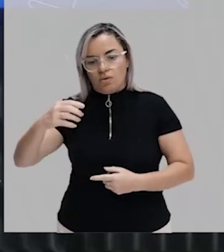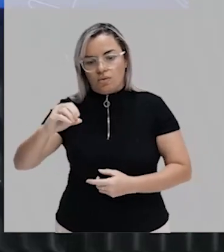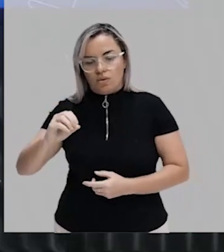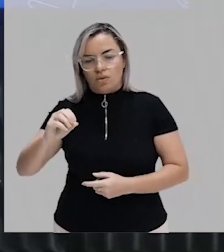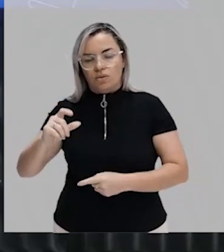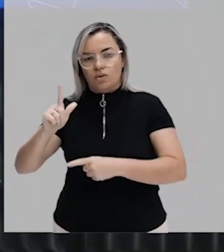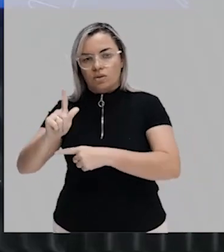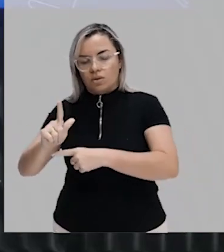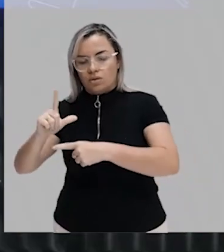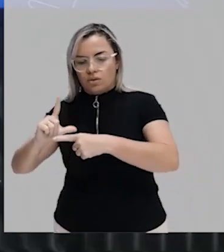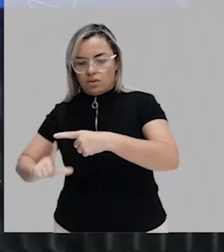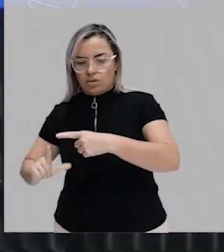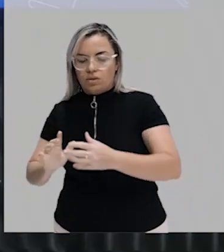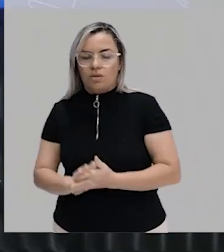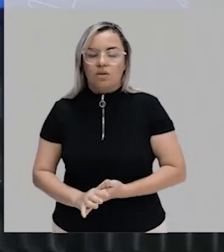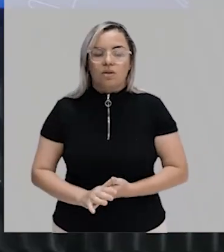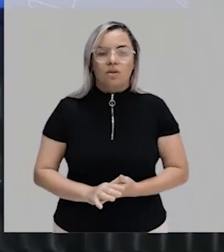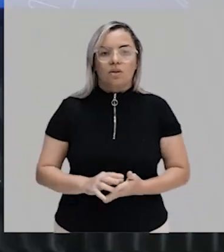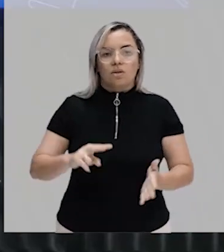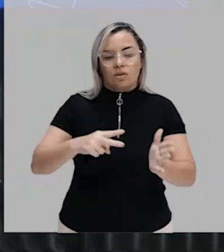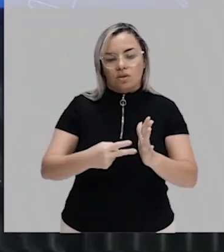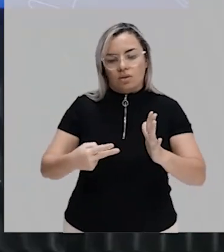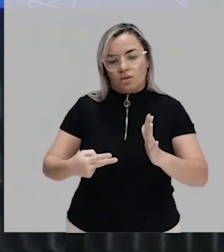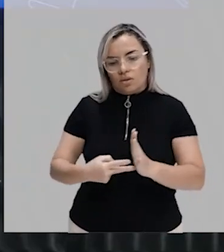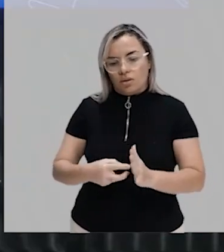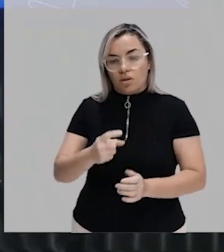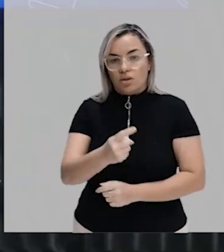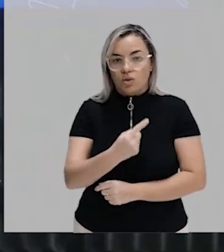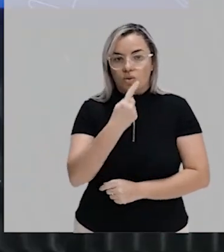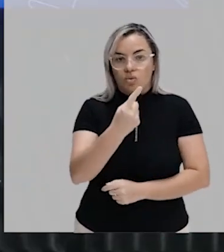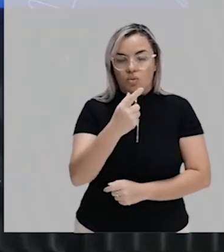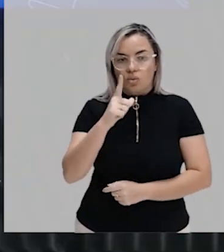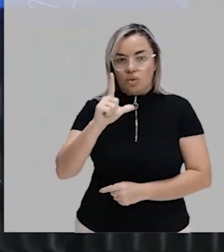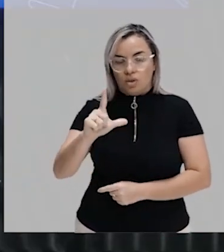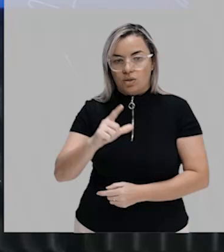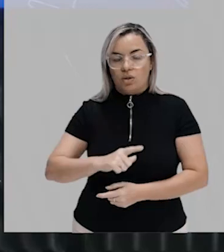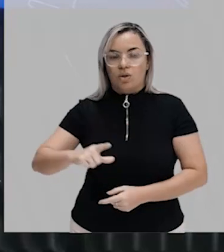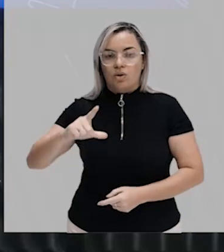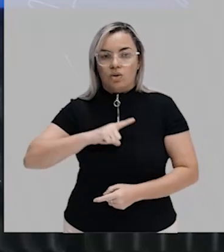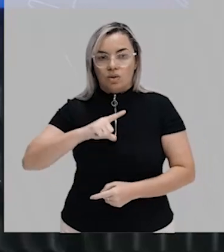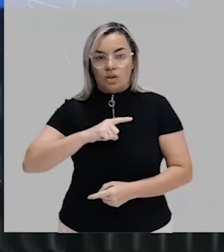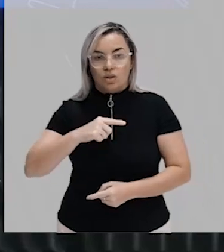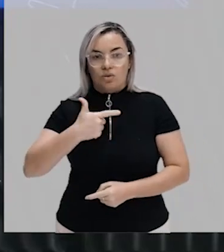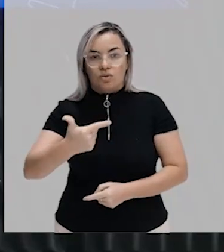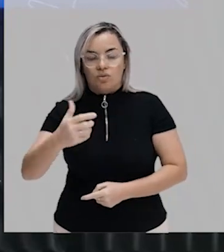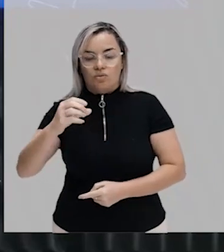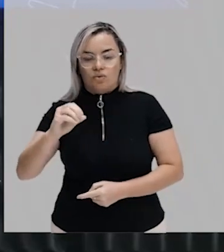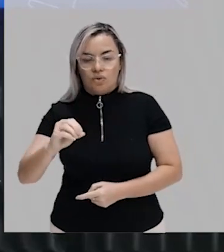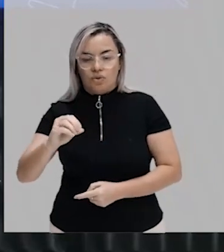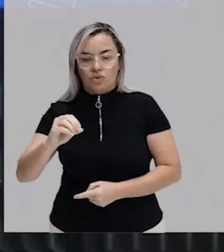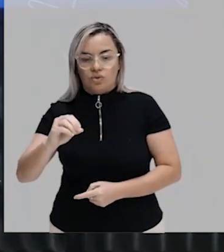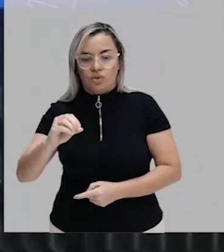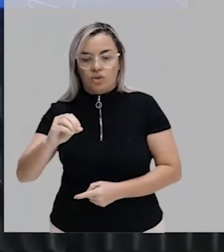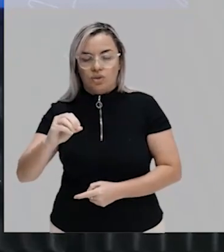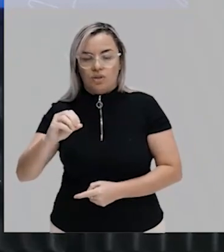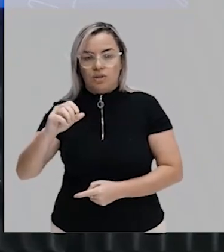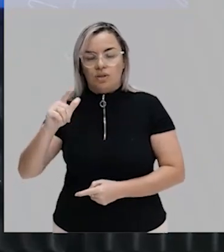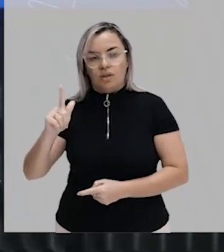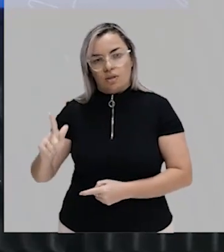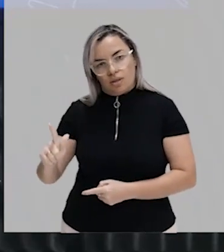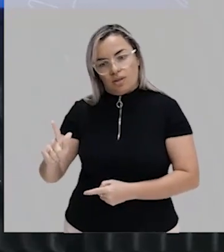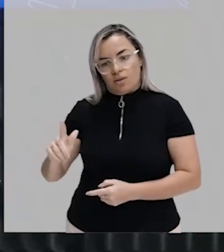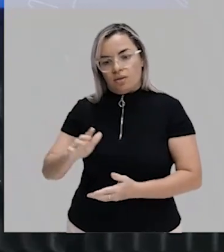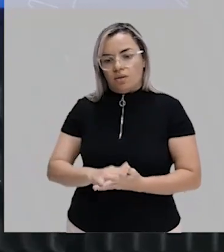litro eu tenho 20 gramas, ok? Agora, o próximo exemplo. Em vez de 1 litro, são